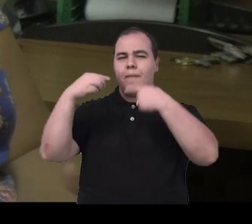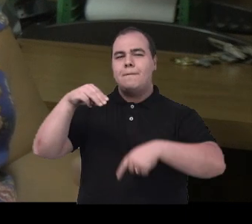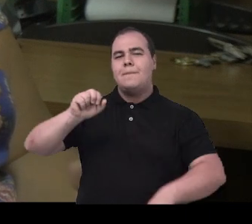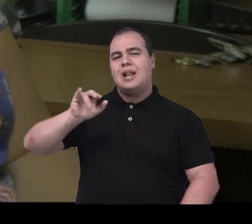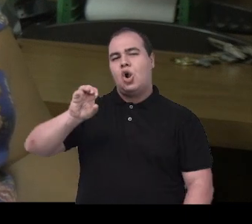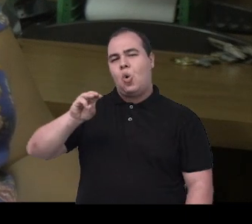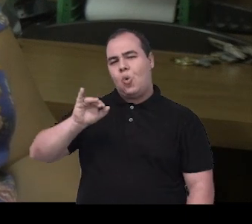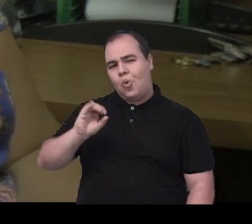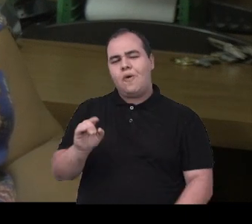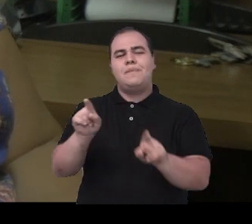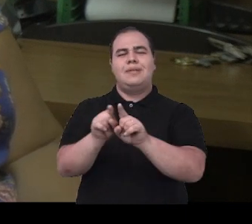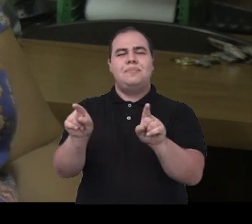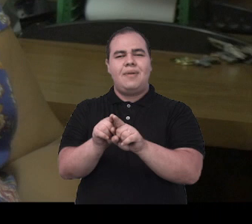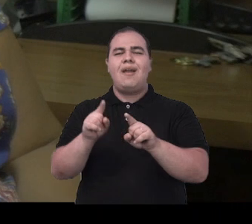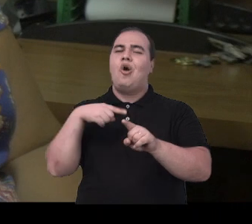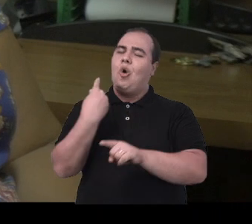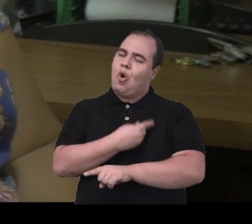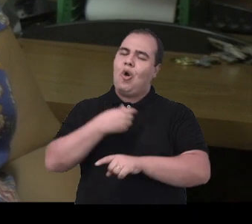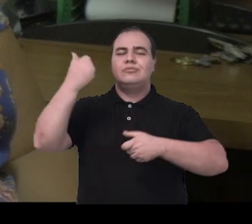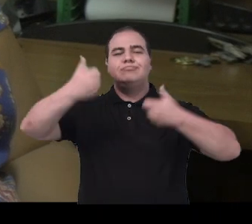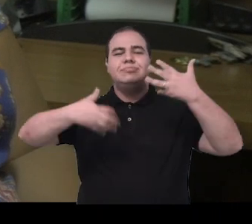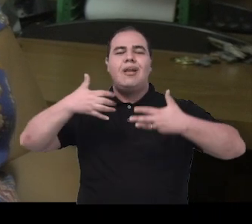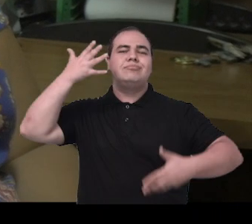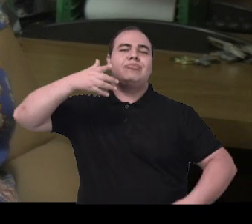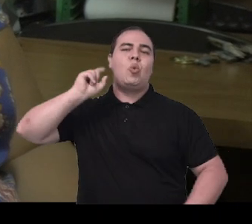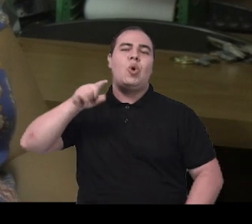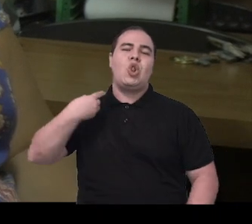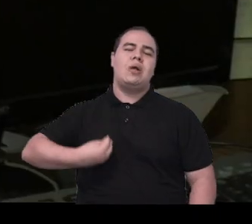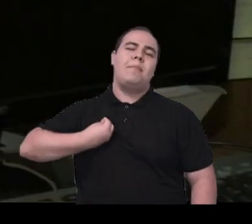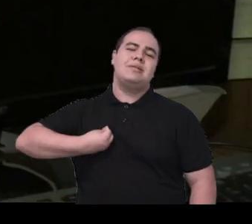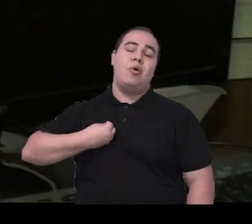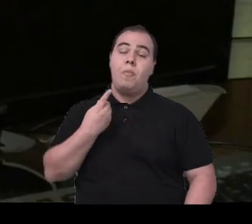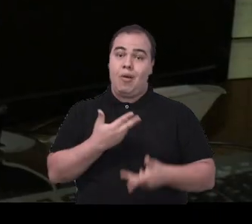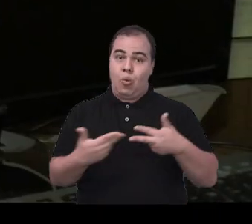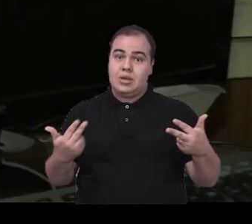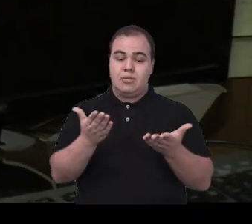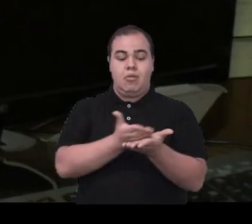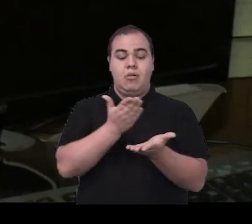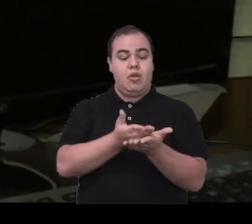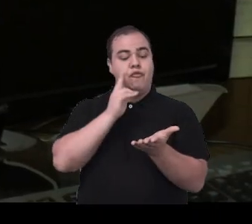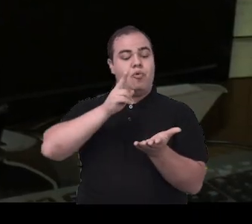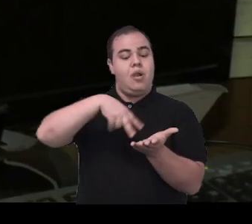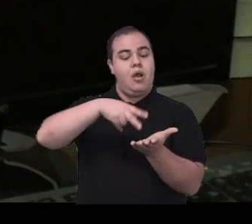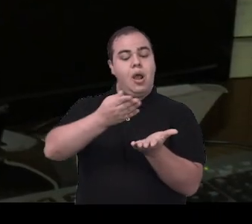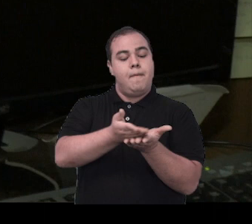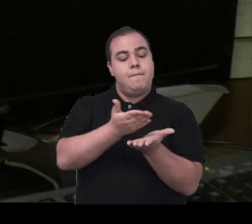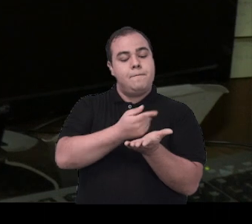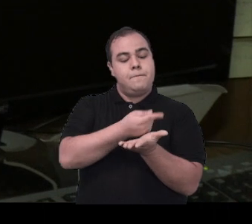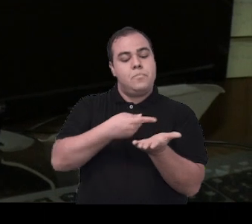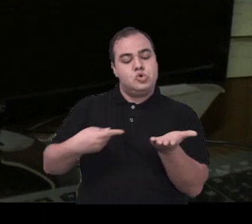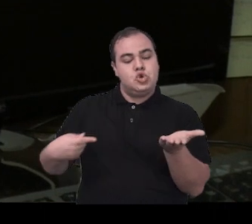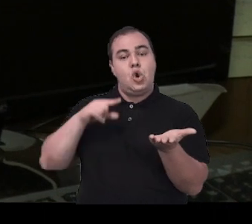o que nós passamos antigamente, porque assim, uma coisa é você ler nos livros, né,